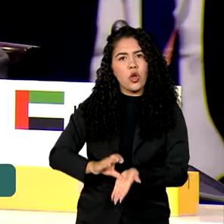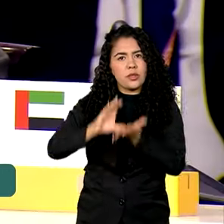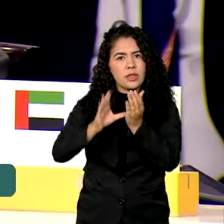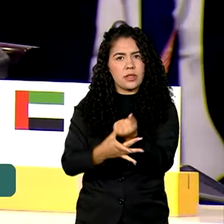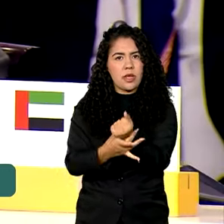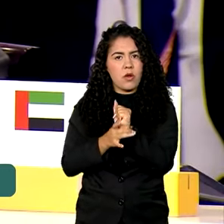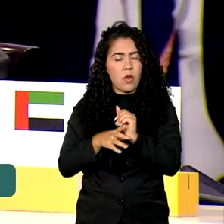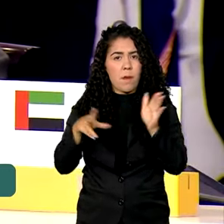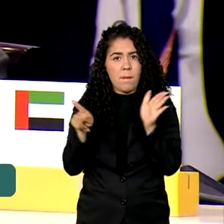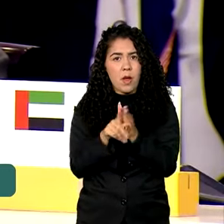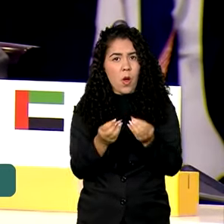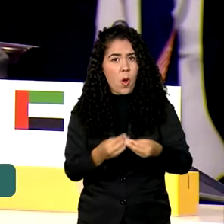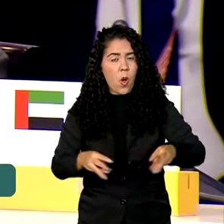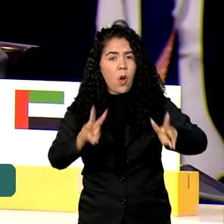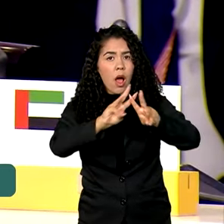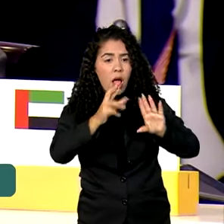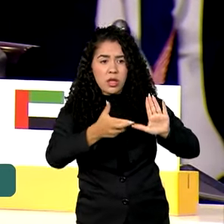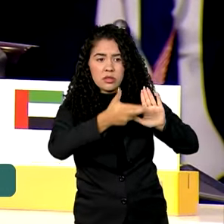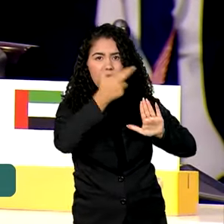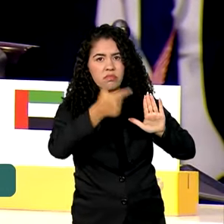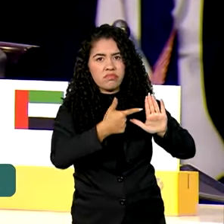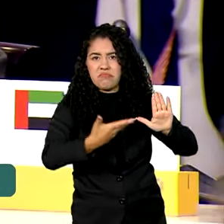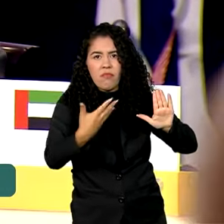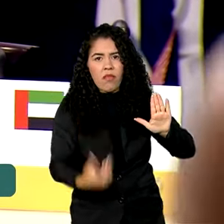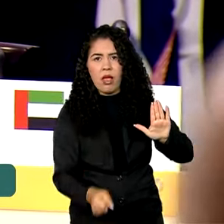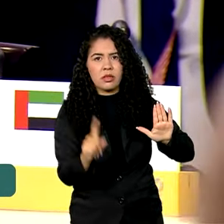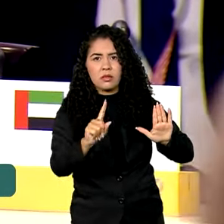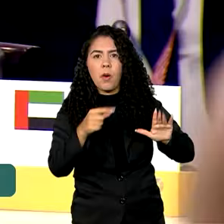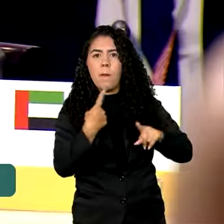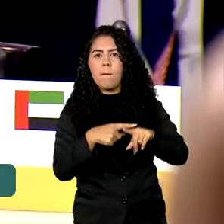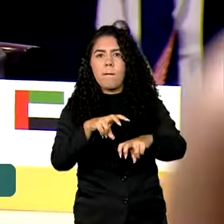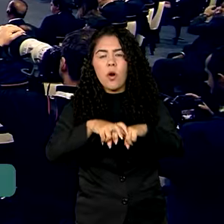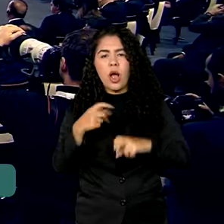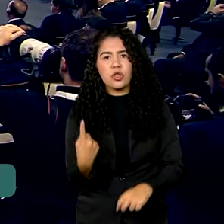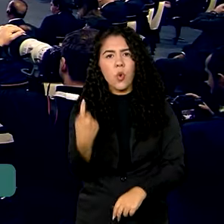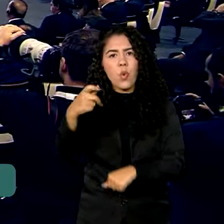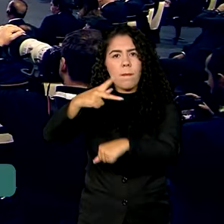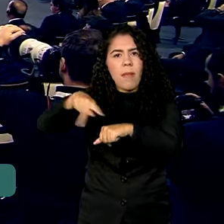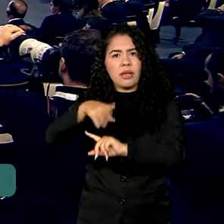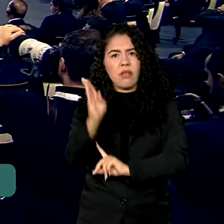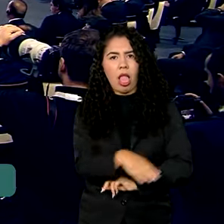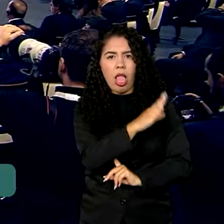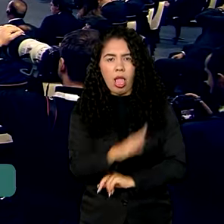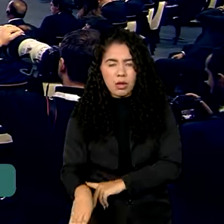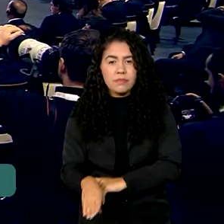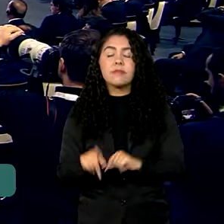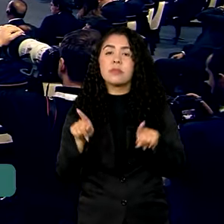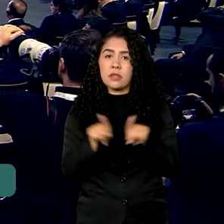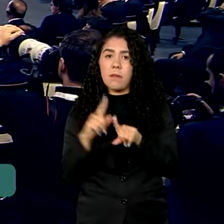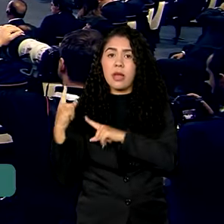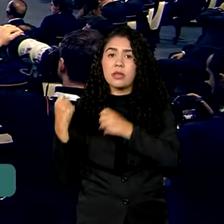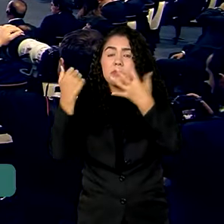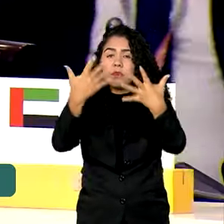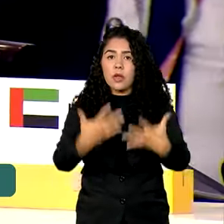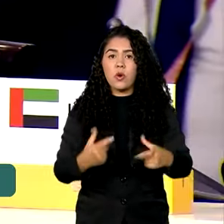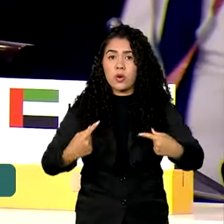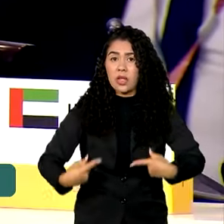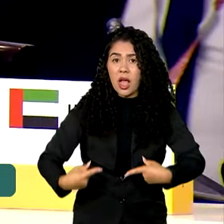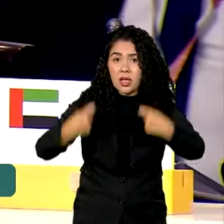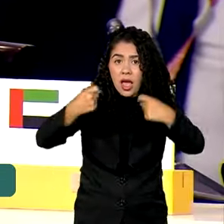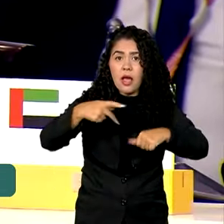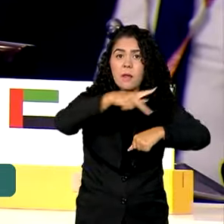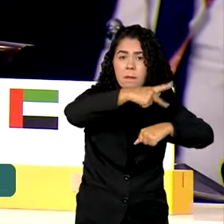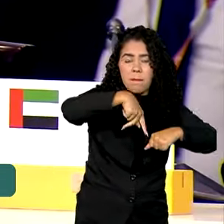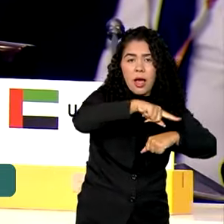ONU, resolução que foi rejeitada pelo veto de um único país. O ministro falou ainda sobre a guerra entre Rússia